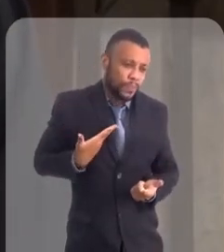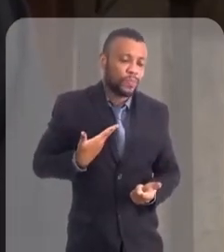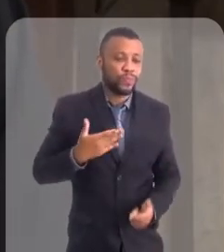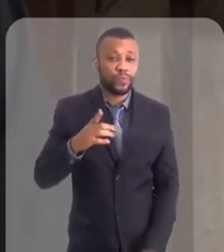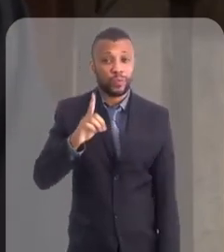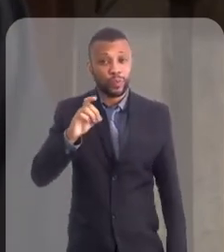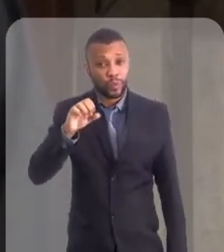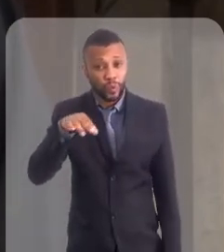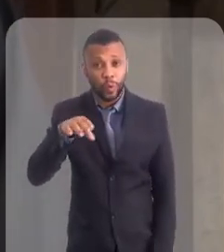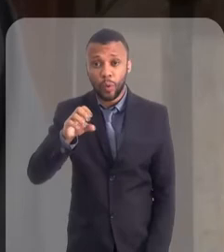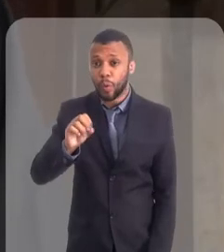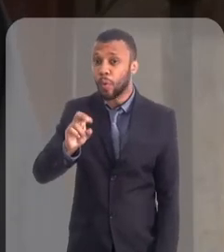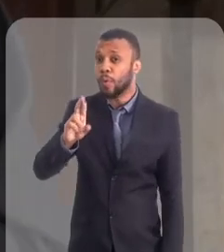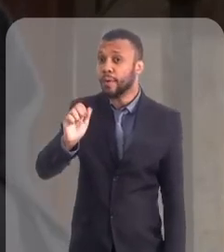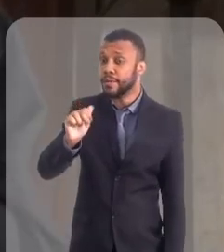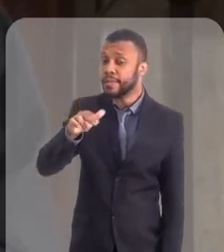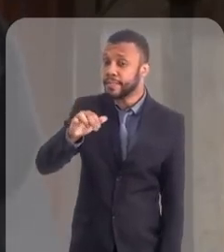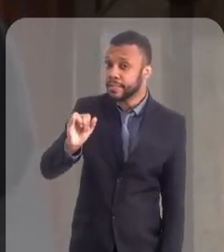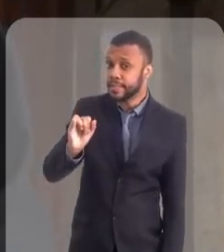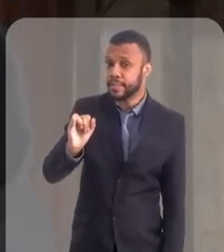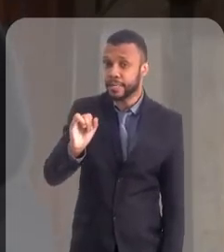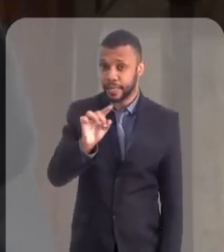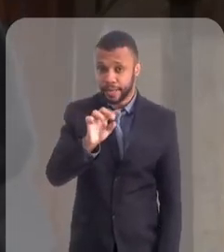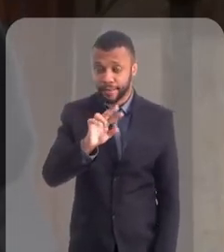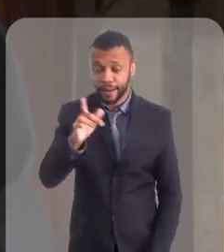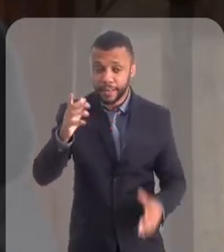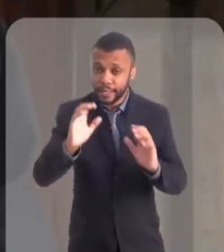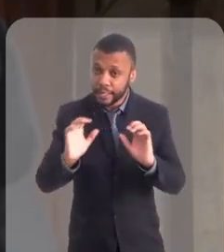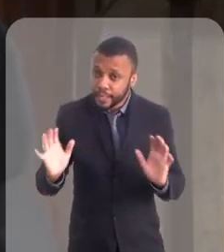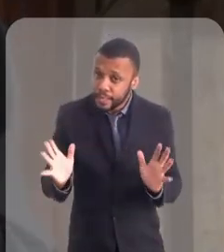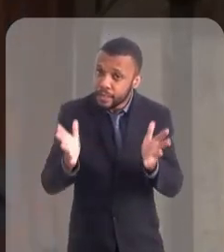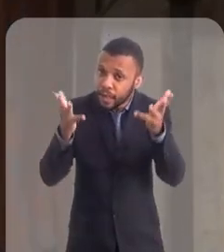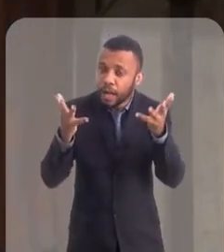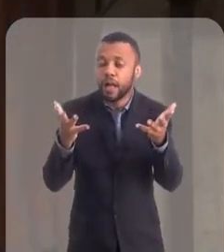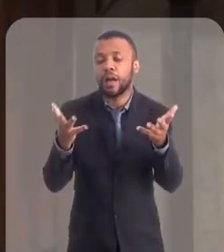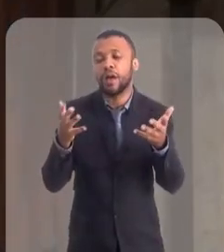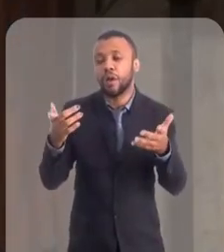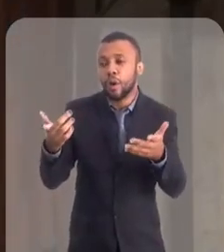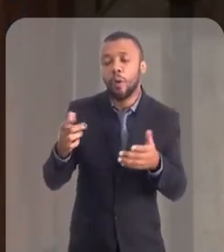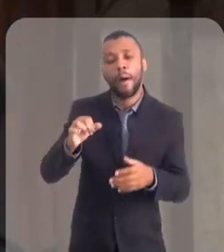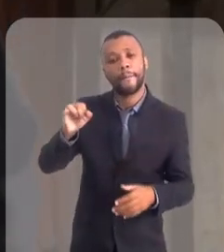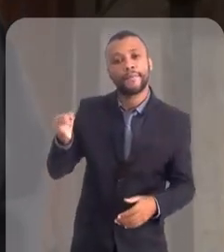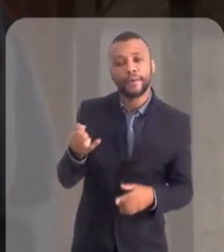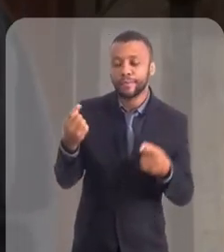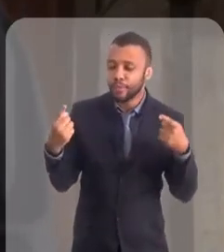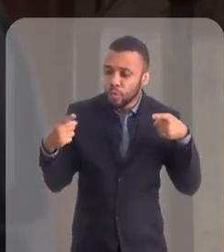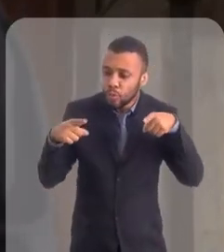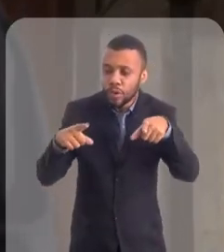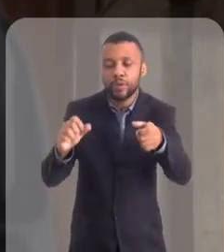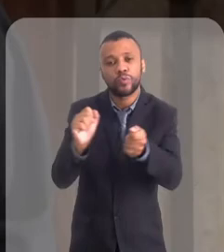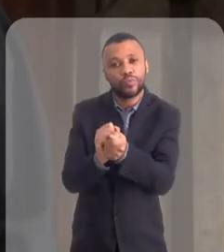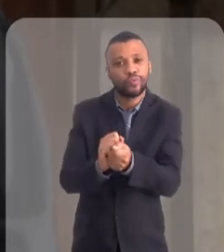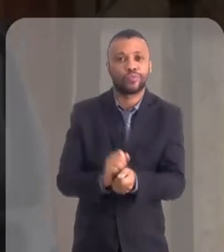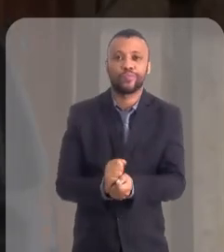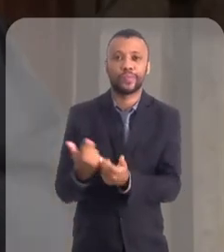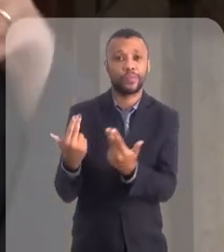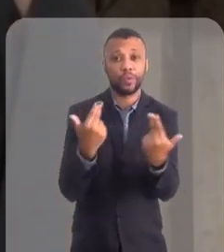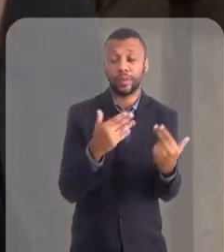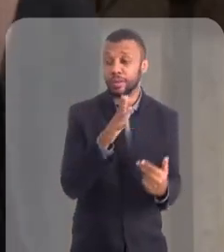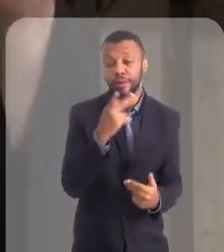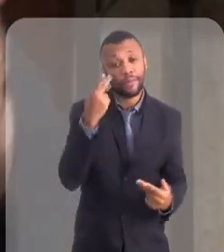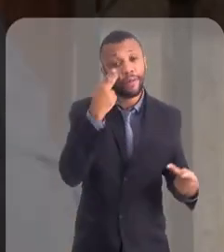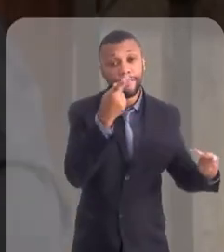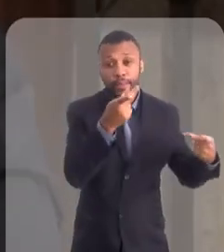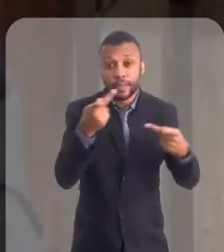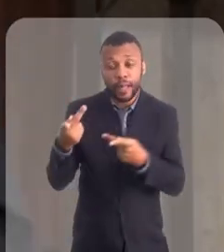com Dom Orani visitando-o no palácio e ele vai celebrar a missa, eu concelebro com ele. A mesma coisa